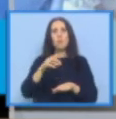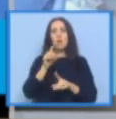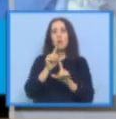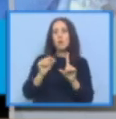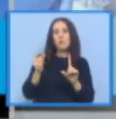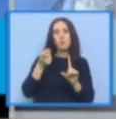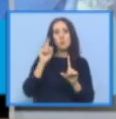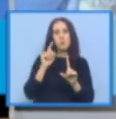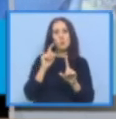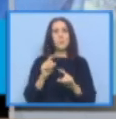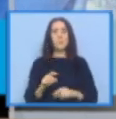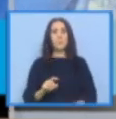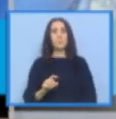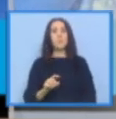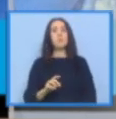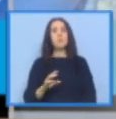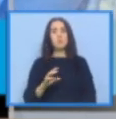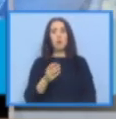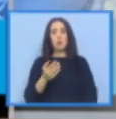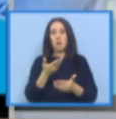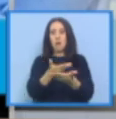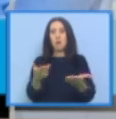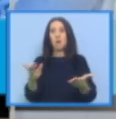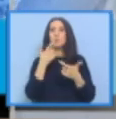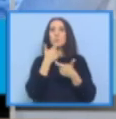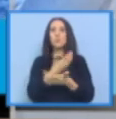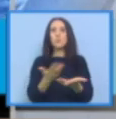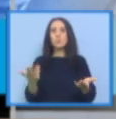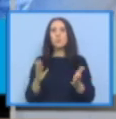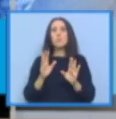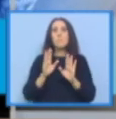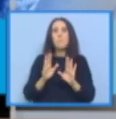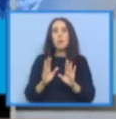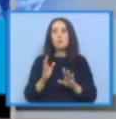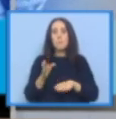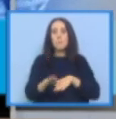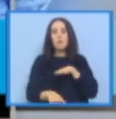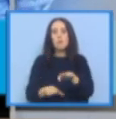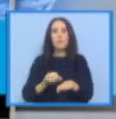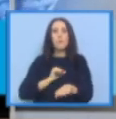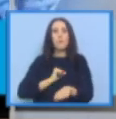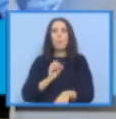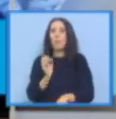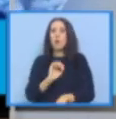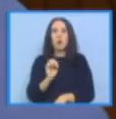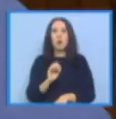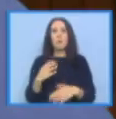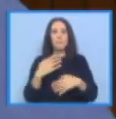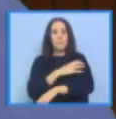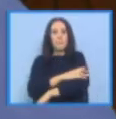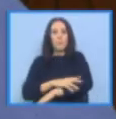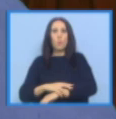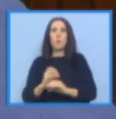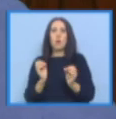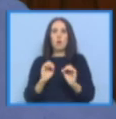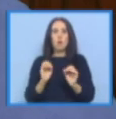ervas. Tudo o que sei já lá está. Mas não estão os meus passos, nem os meus braços.